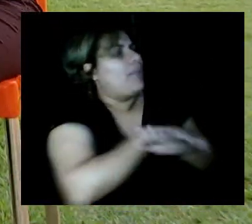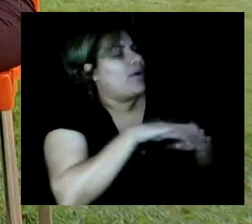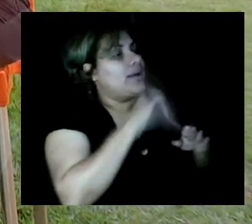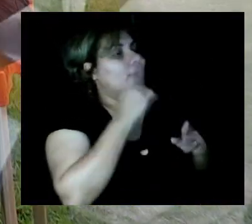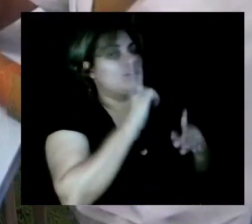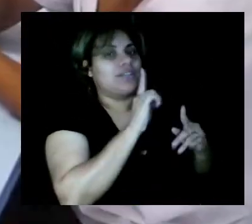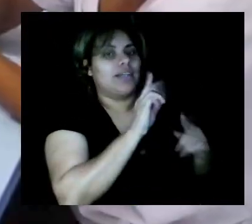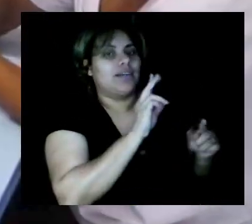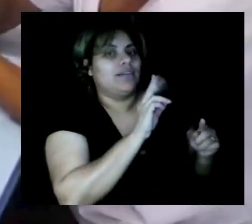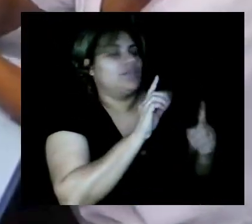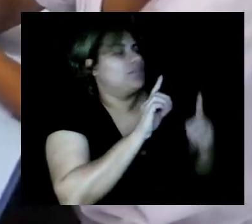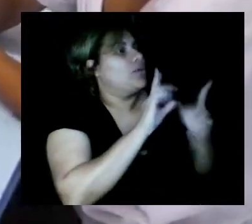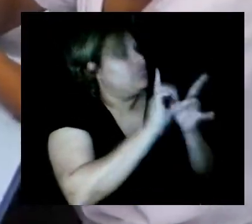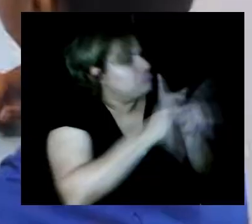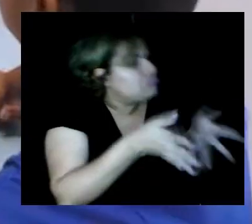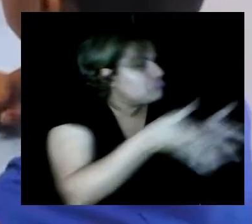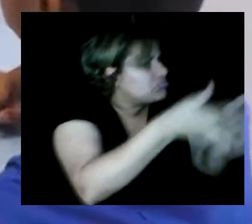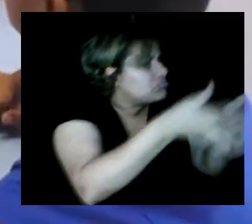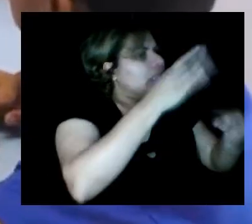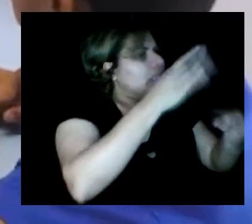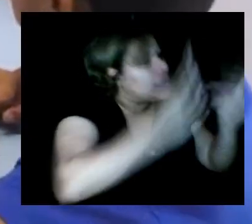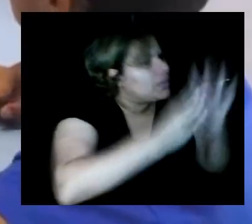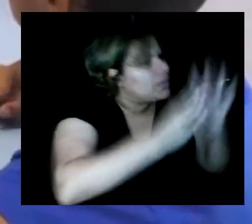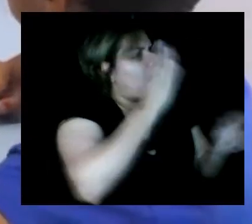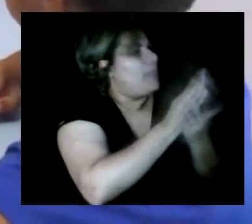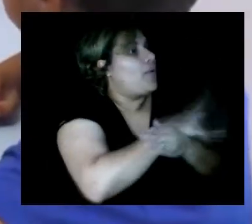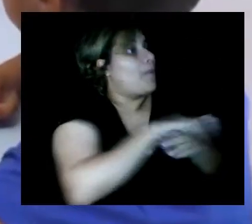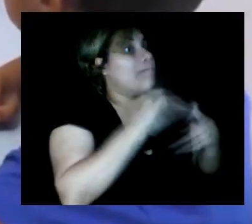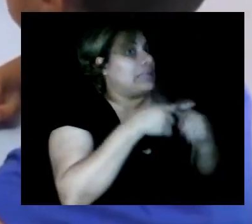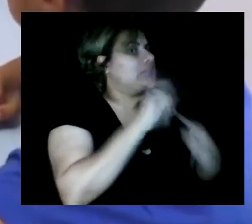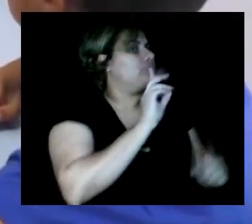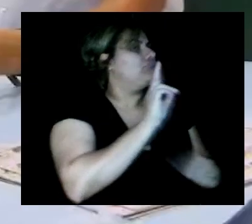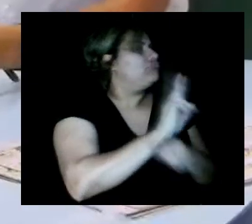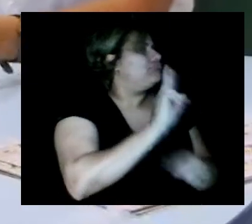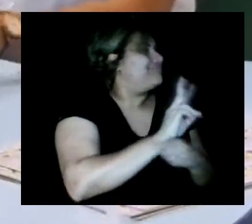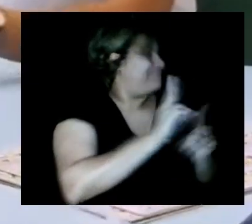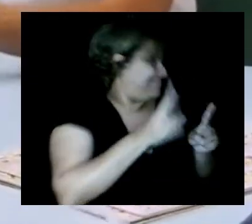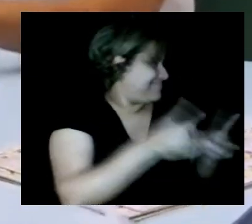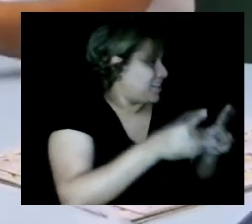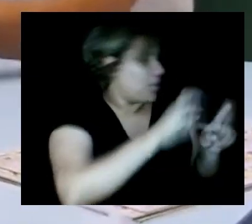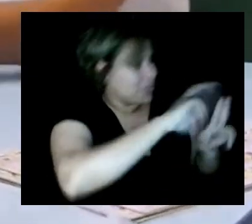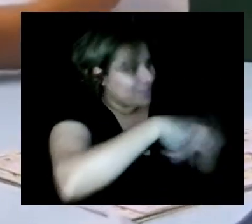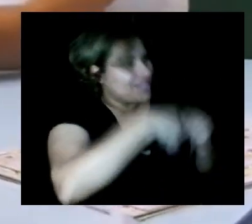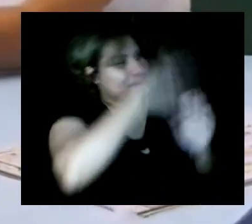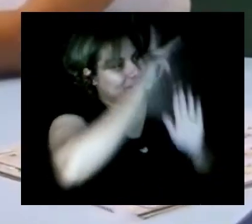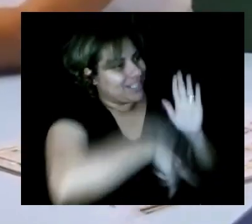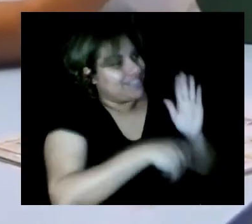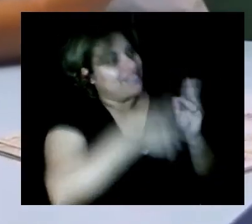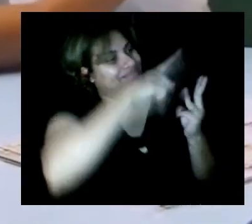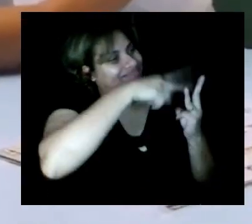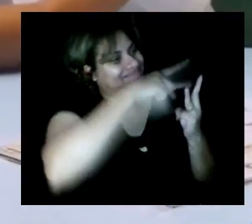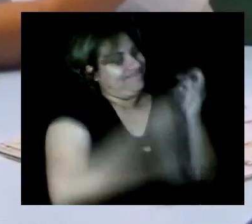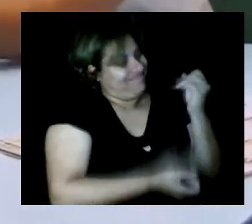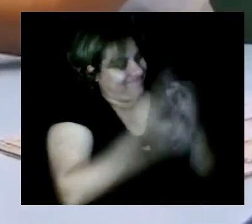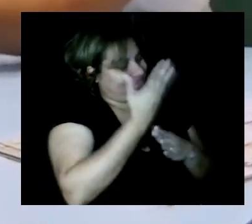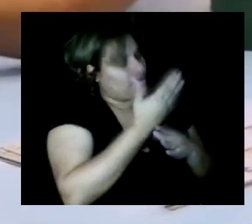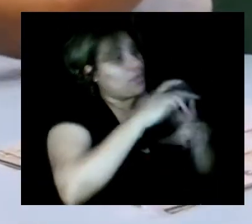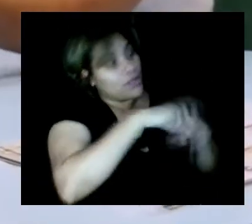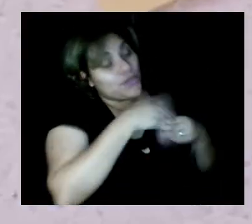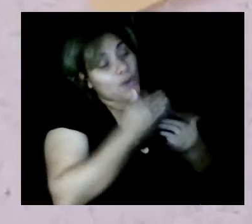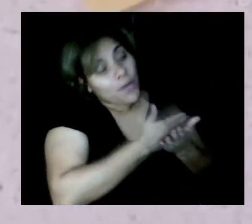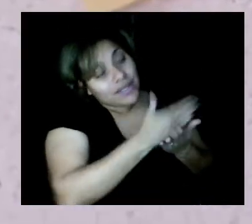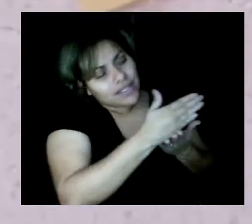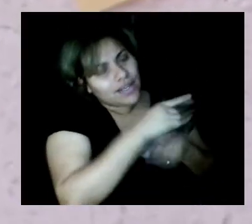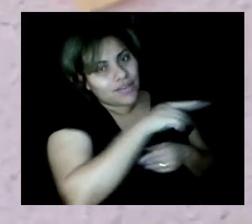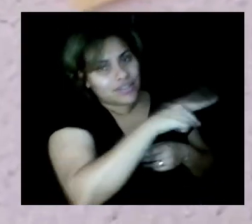assistida. Então é daí que parte esse projeto Autoassistida. Aproveito já também nesse início para dizer para você que queira nos apoiar com